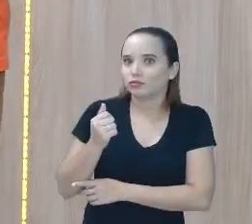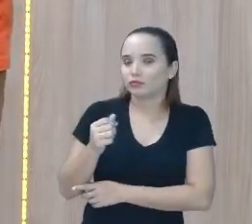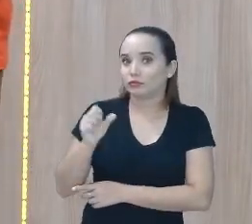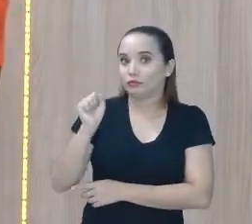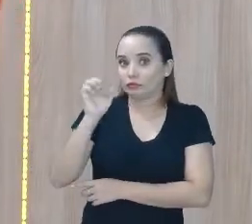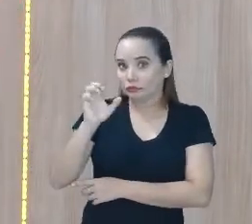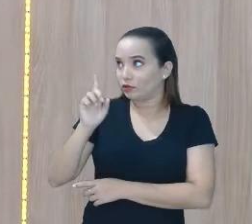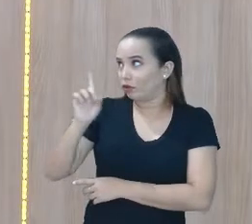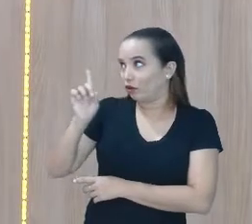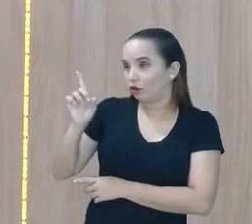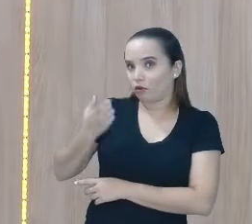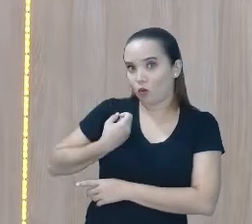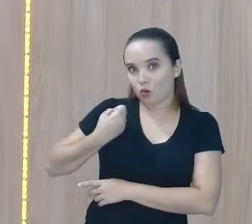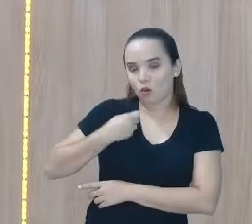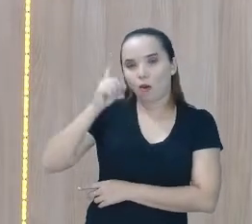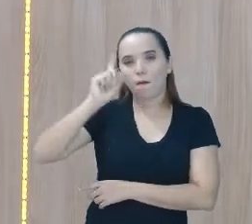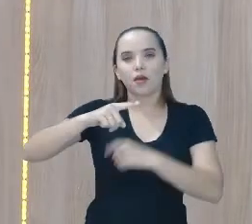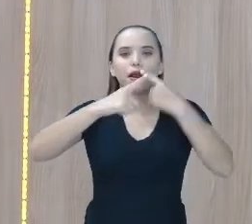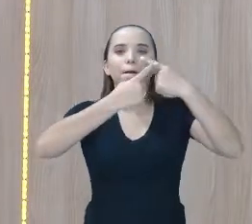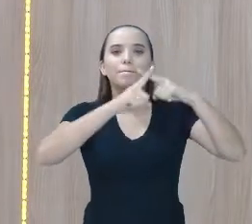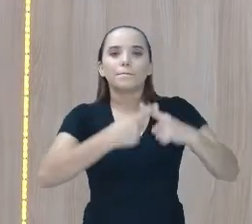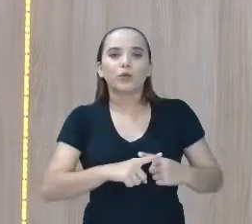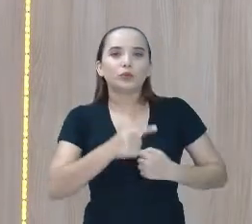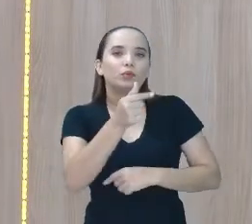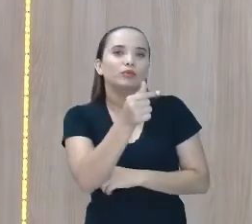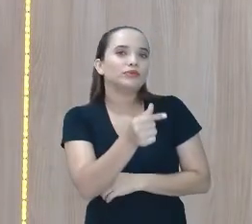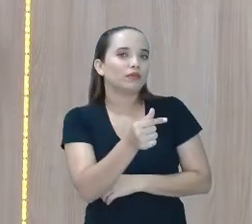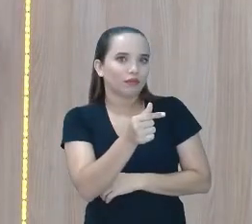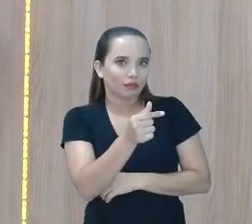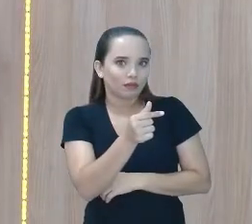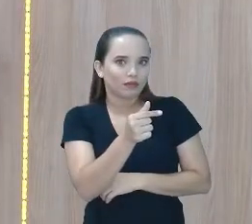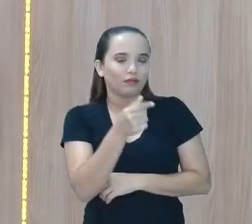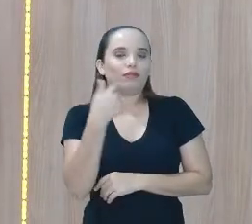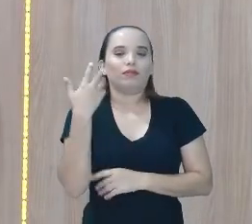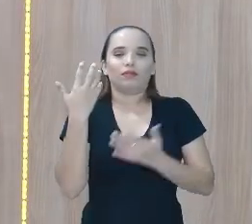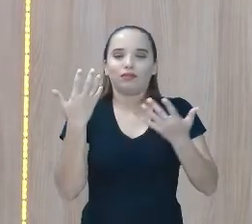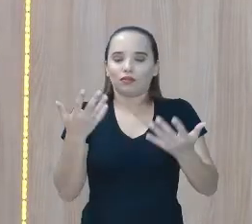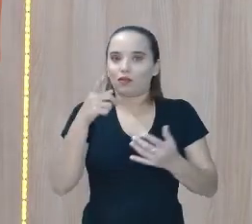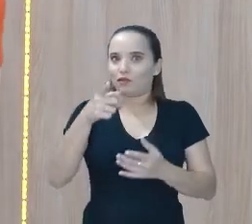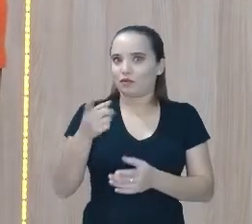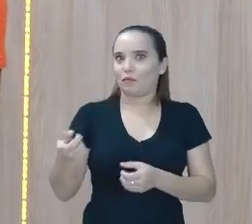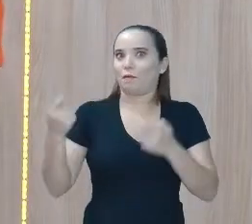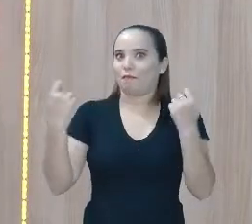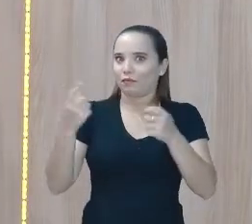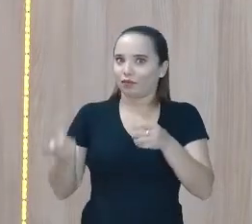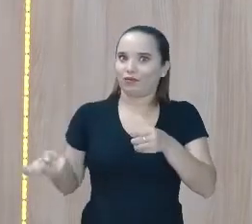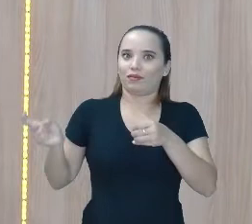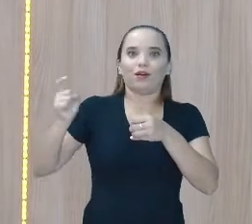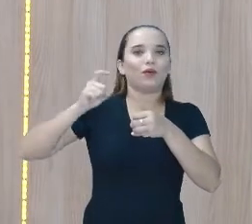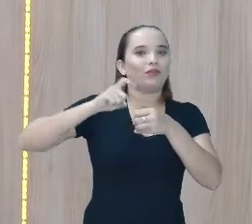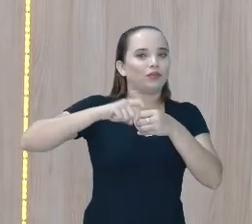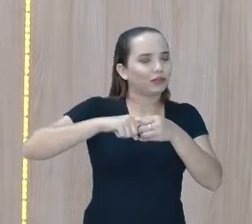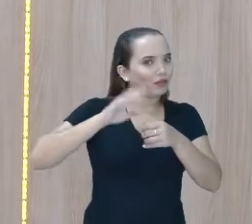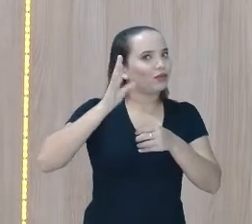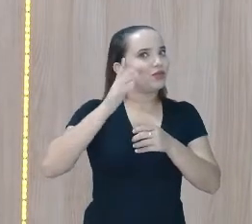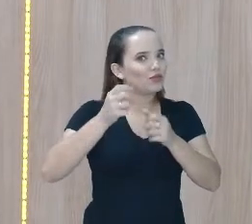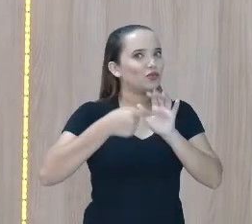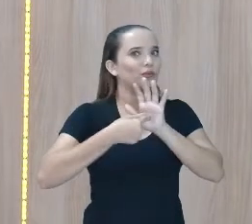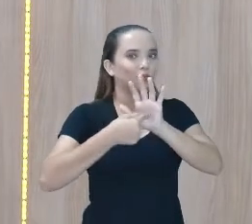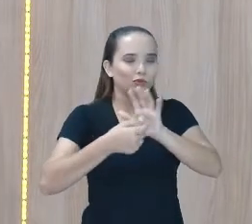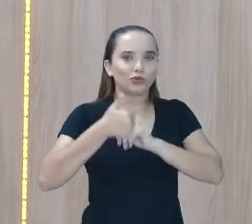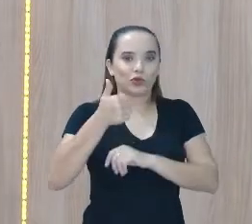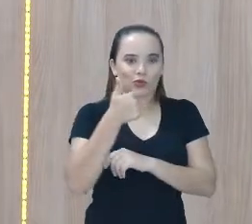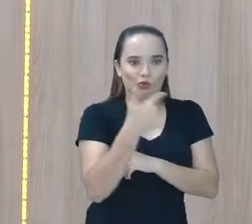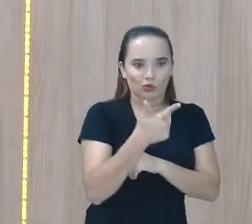número, ele é múltiplo de 7? Aí você volta para a explicação lá que eu mostrei do 12 dividindo